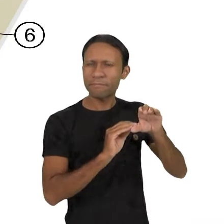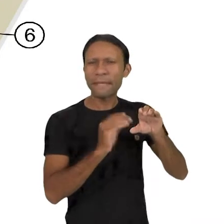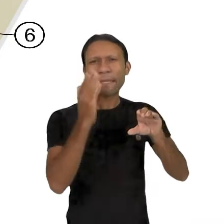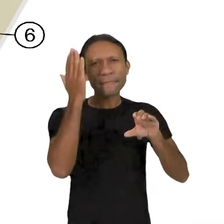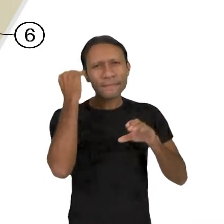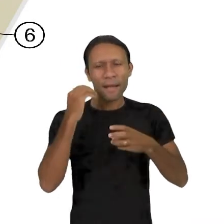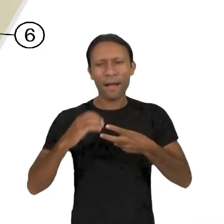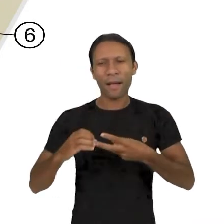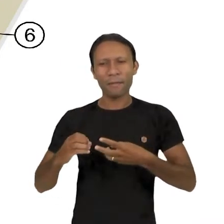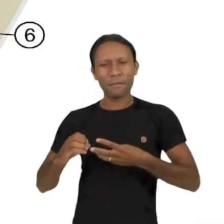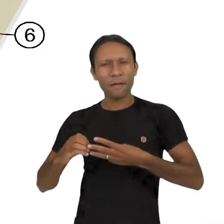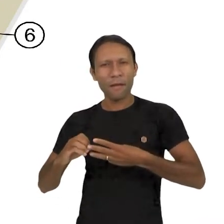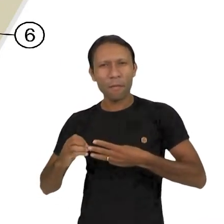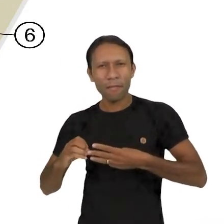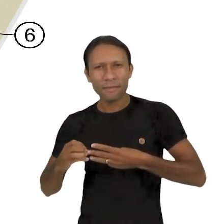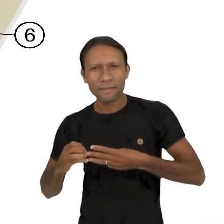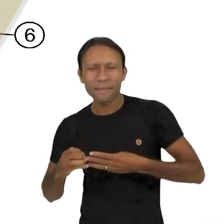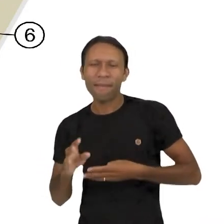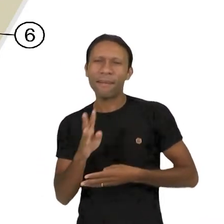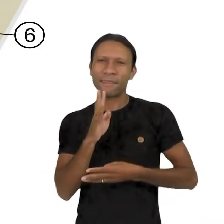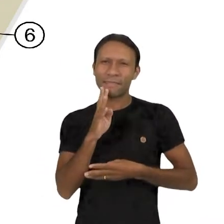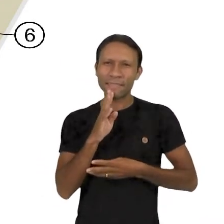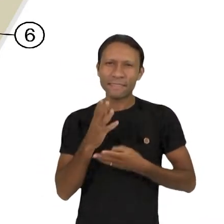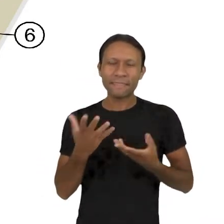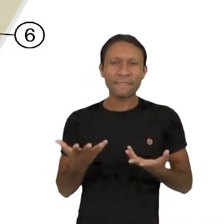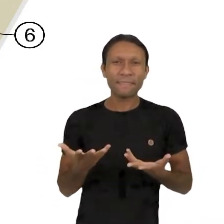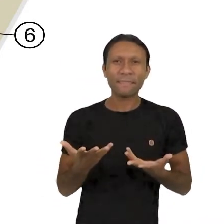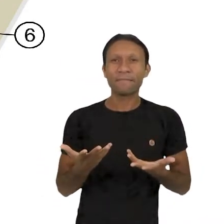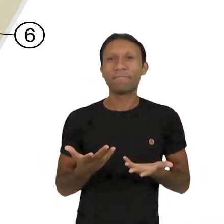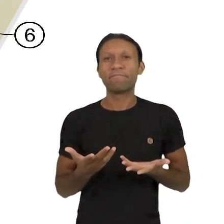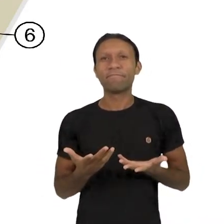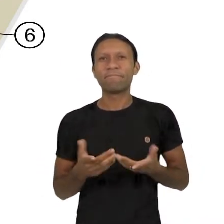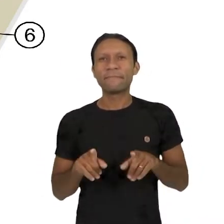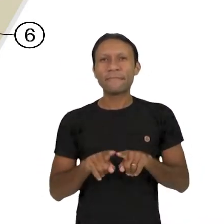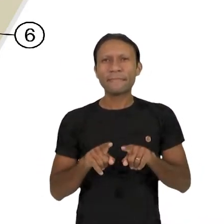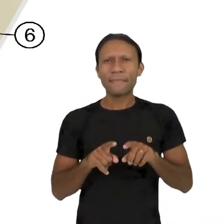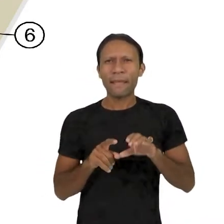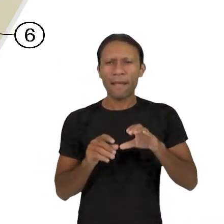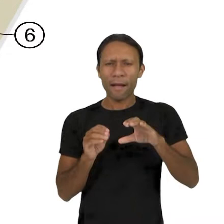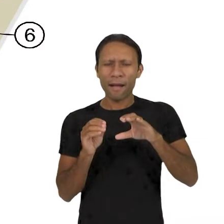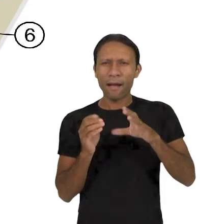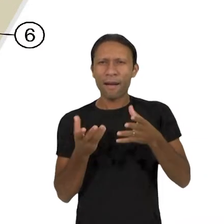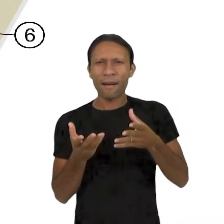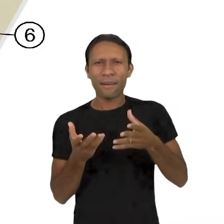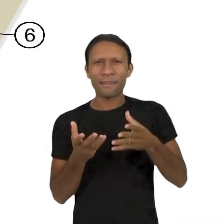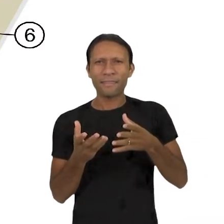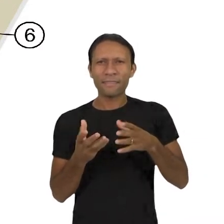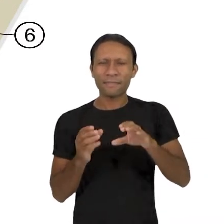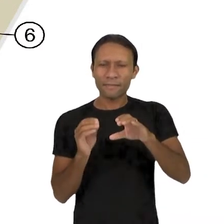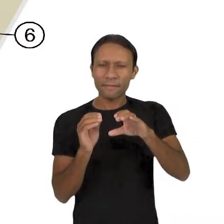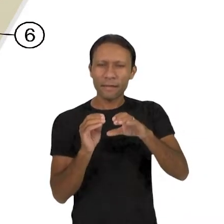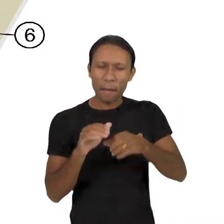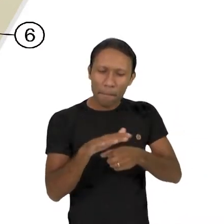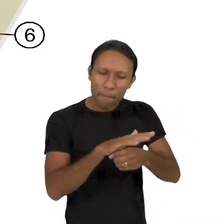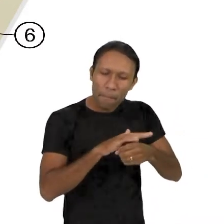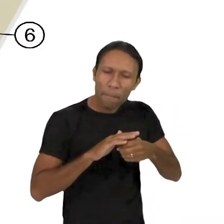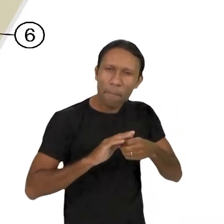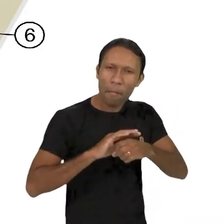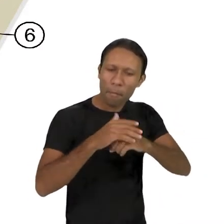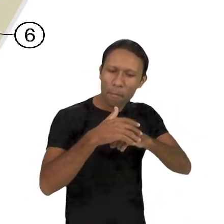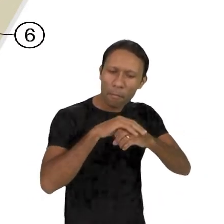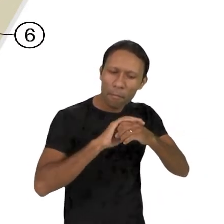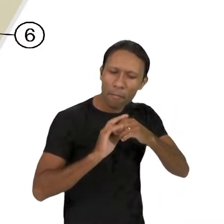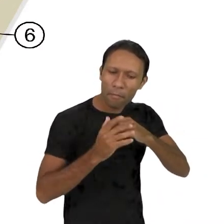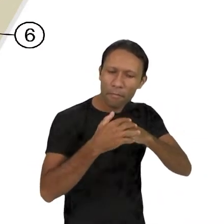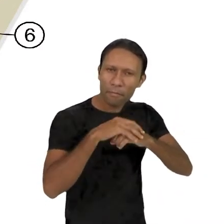célula, a gente falou sobre as organelas, tá? Perdão, da sua membrana plasmática, e a gente